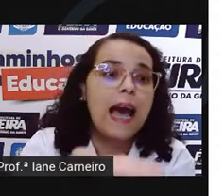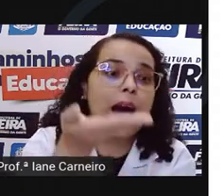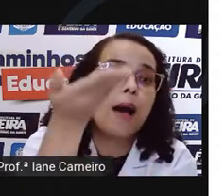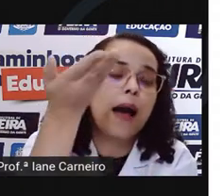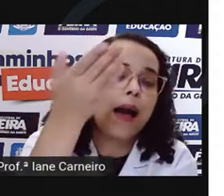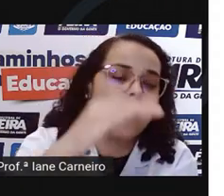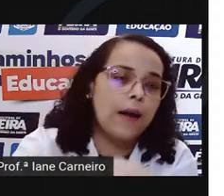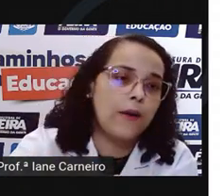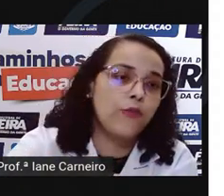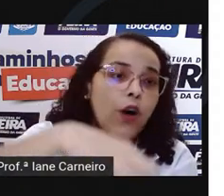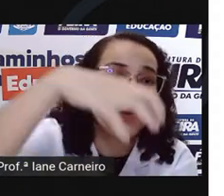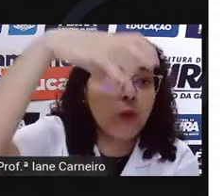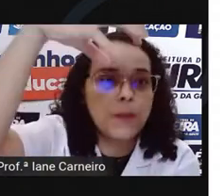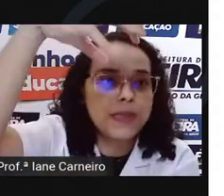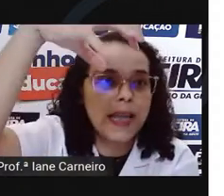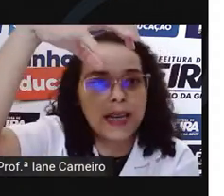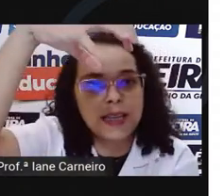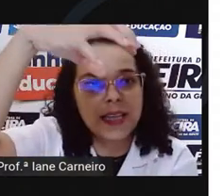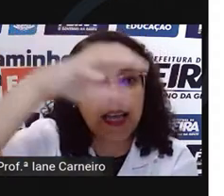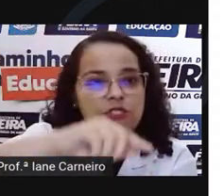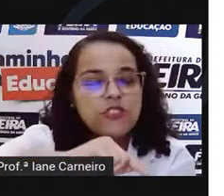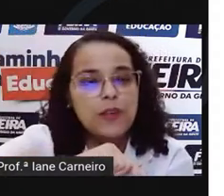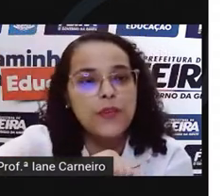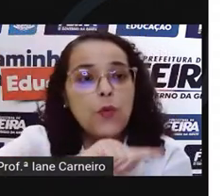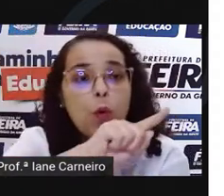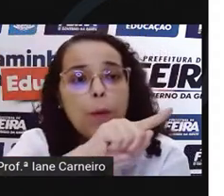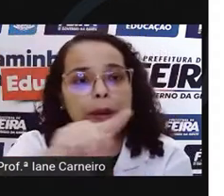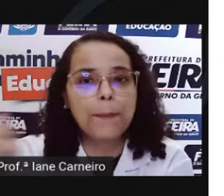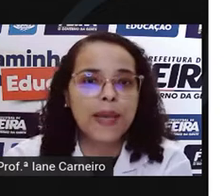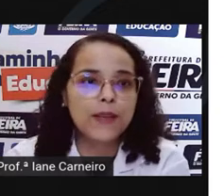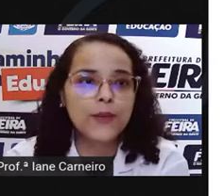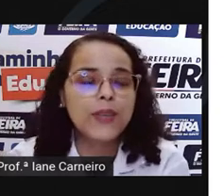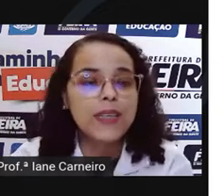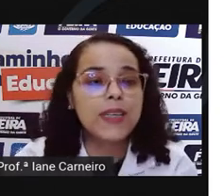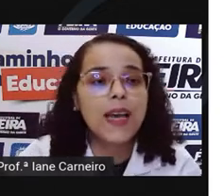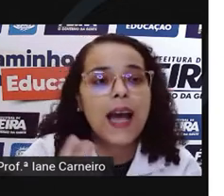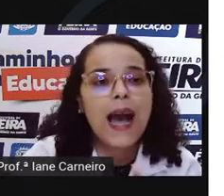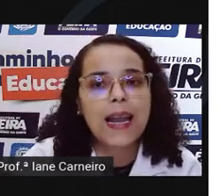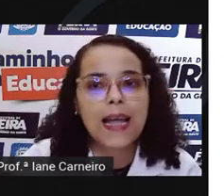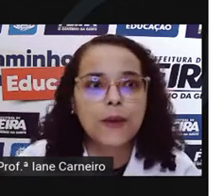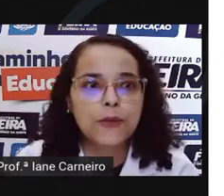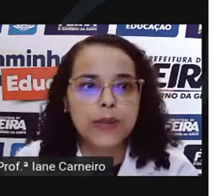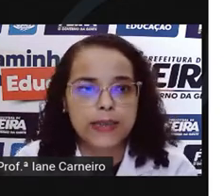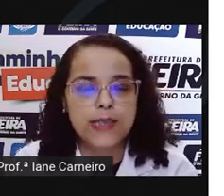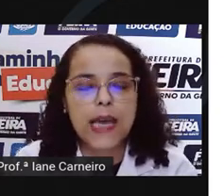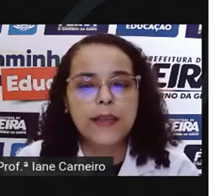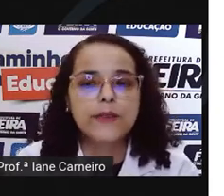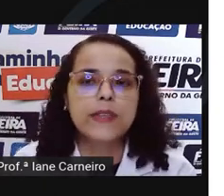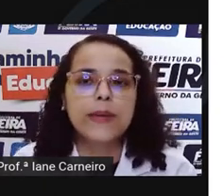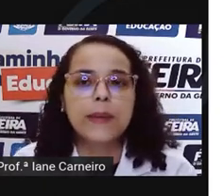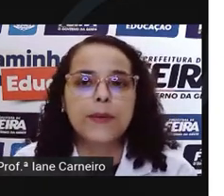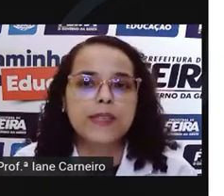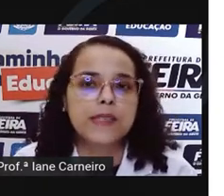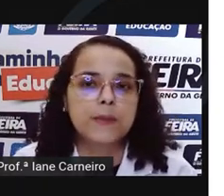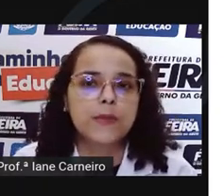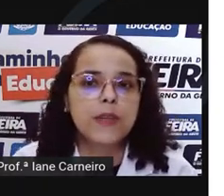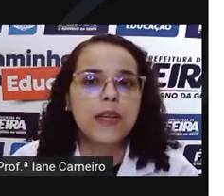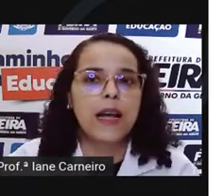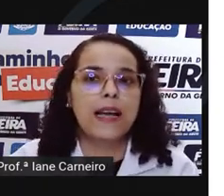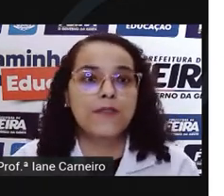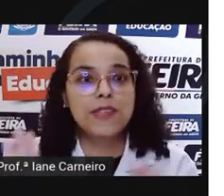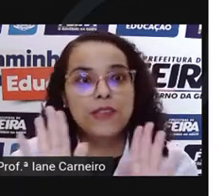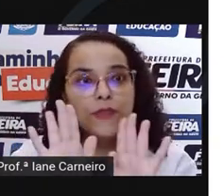vê o volume dela, né? A gente só vê o comprimento e a largura, tá certo? Então, aqui, por